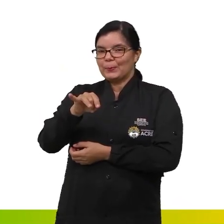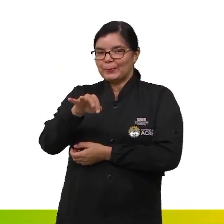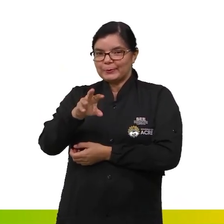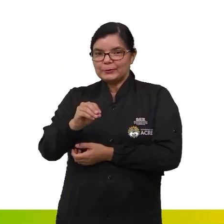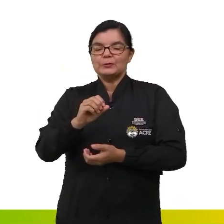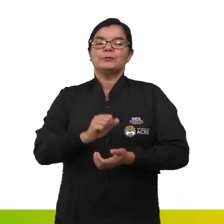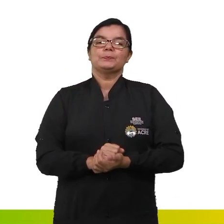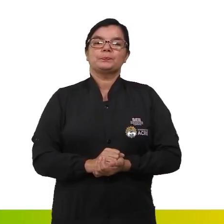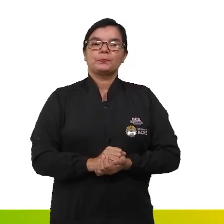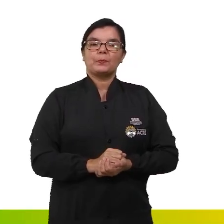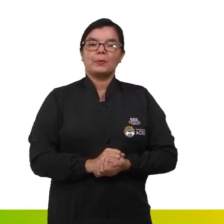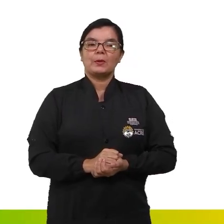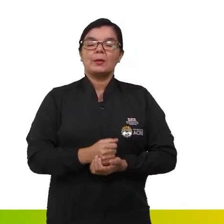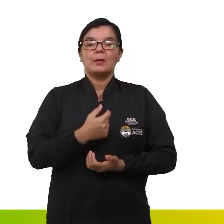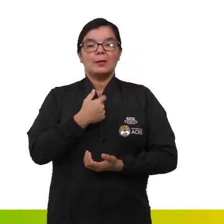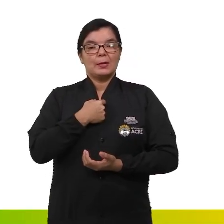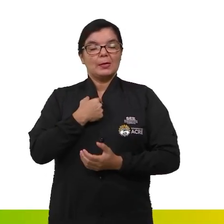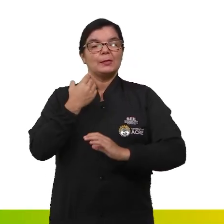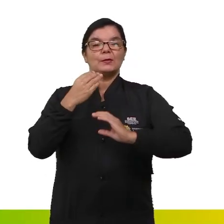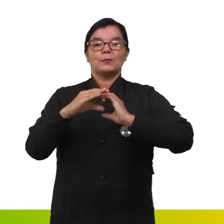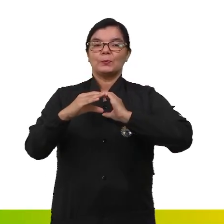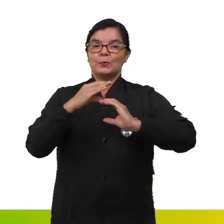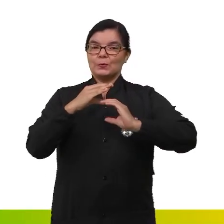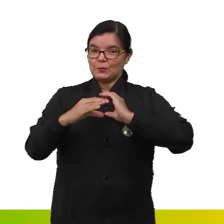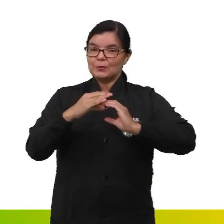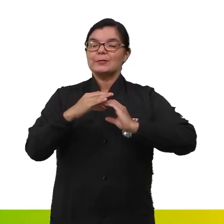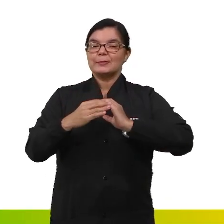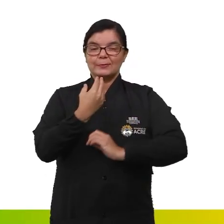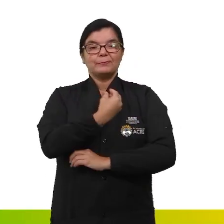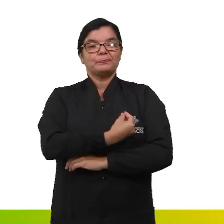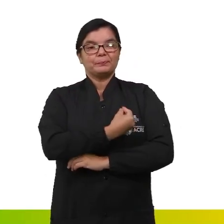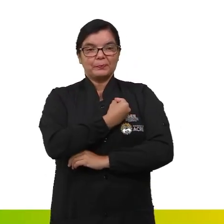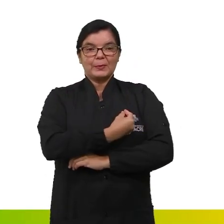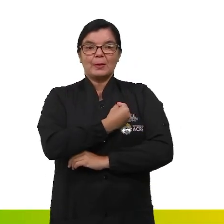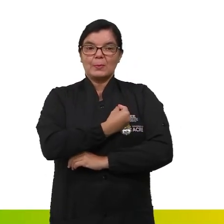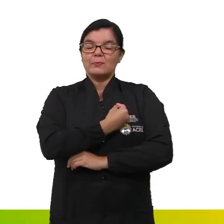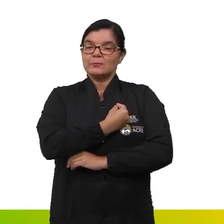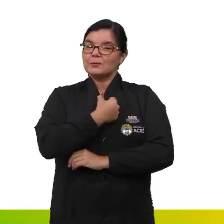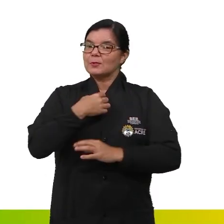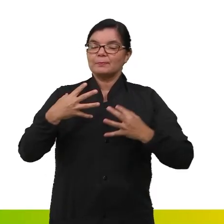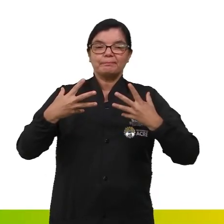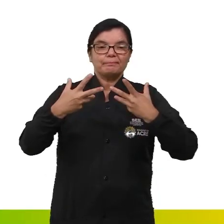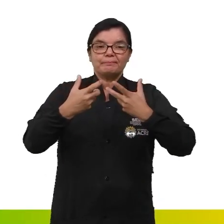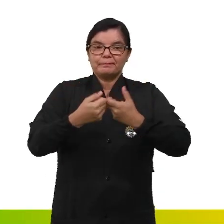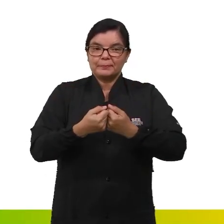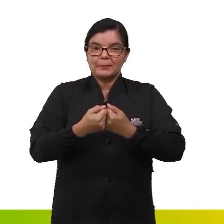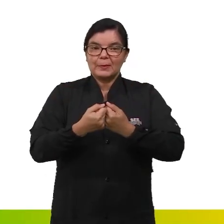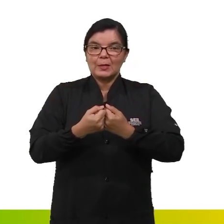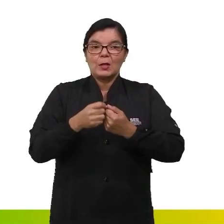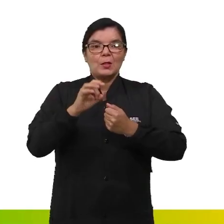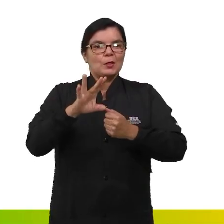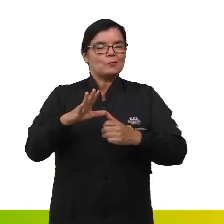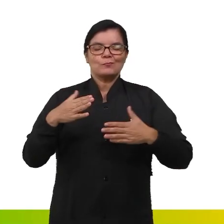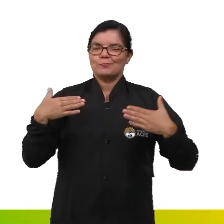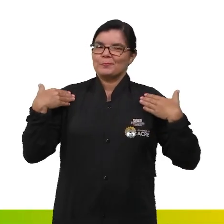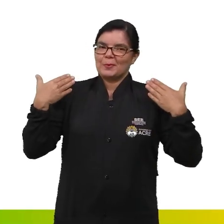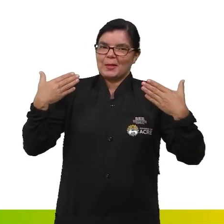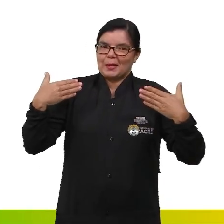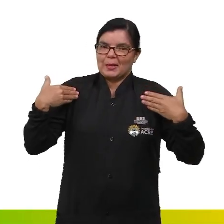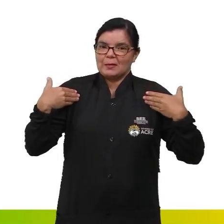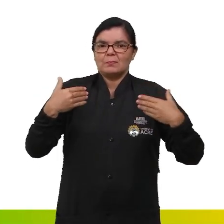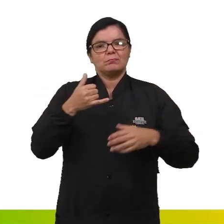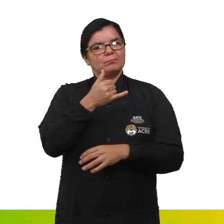Meirelles. Diz assim: eu canto porque um instante existe e a minha vida está completa. Não